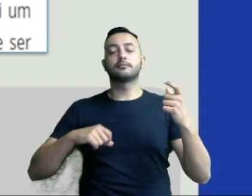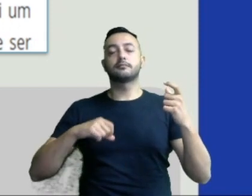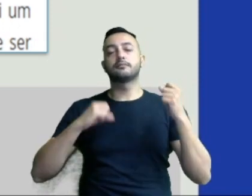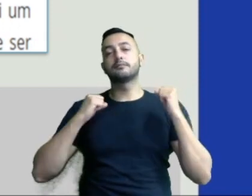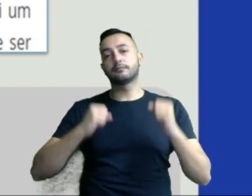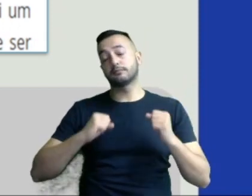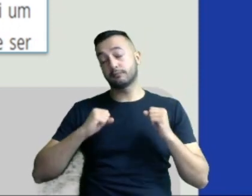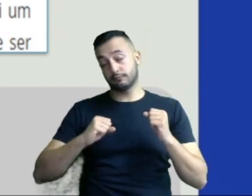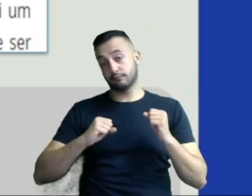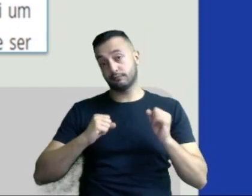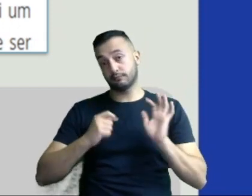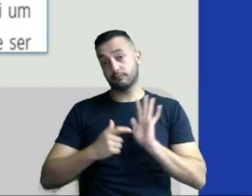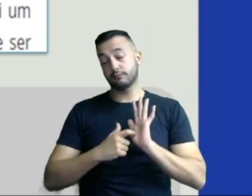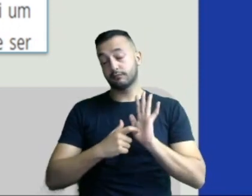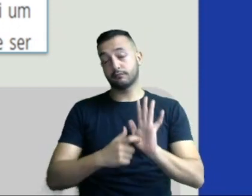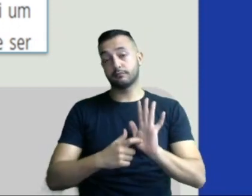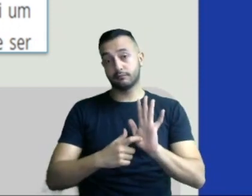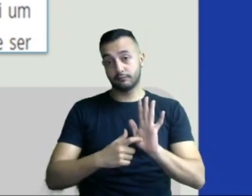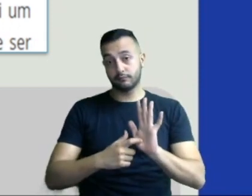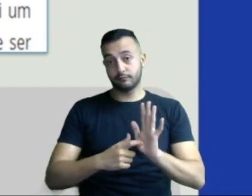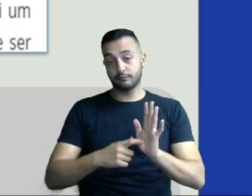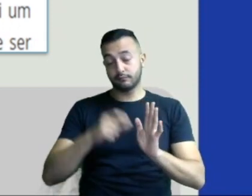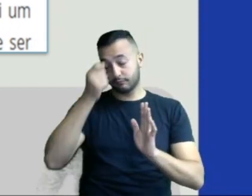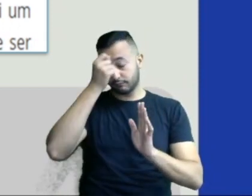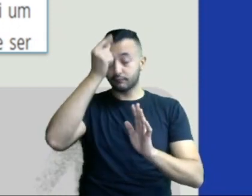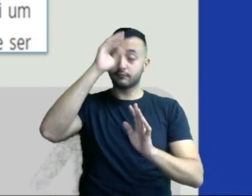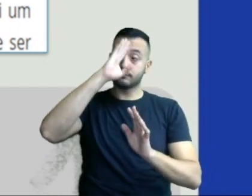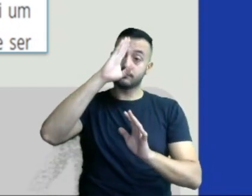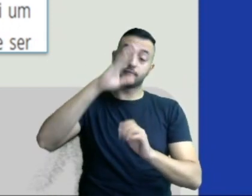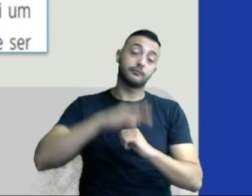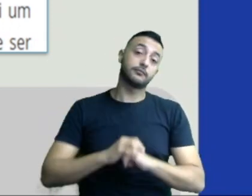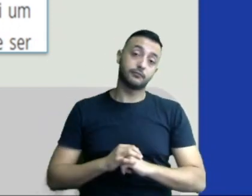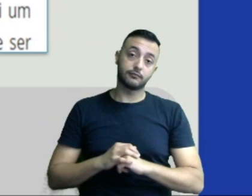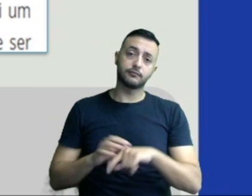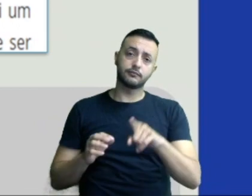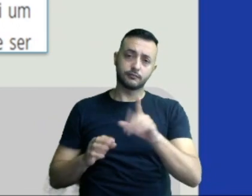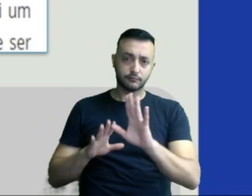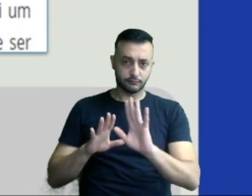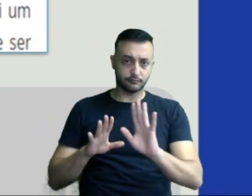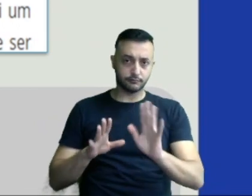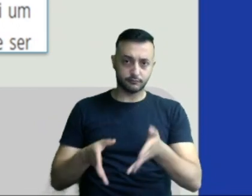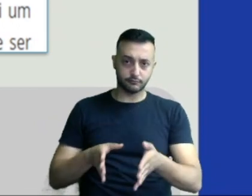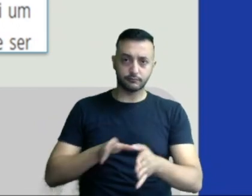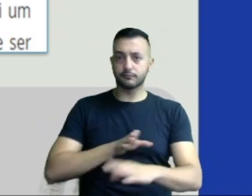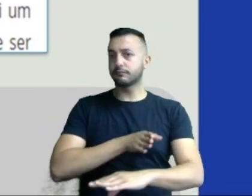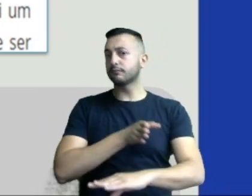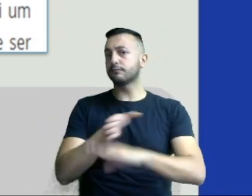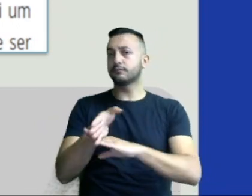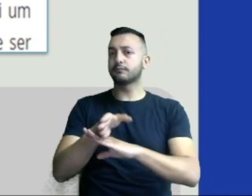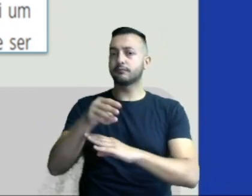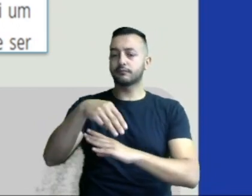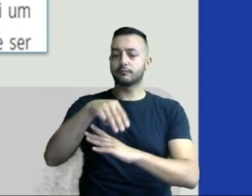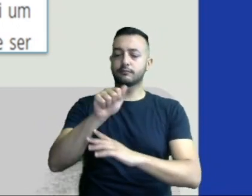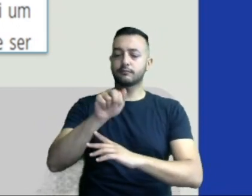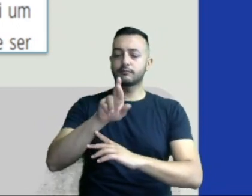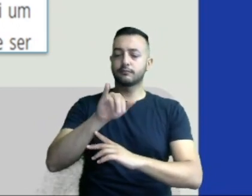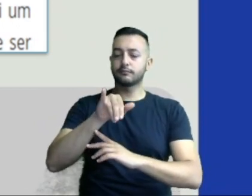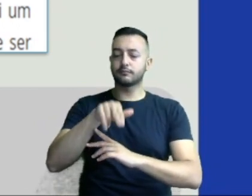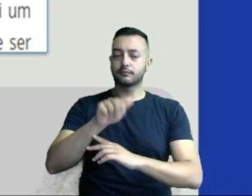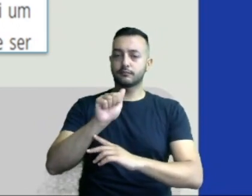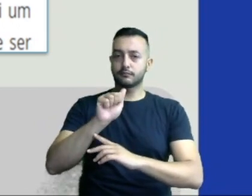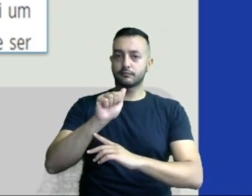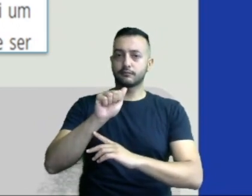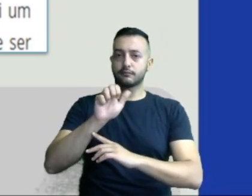pode destacar que está a ideia principal, que é você já foi a Mariana Malha? Já cortou